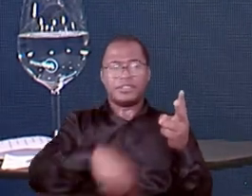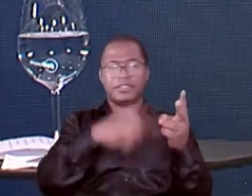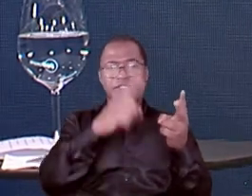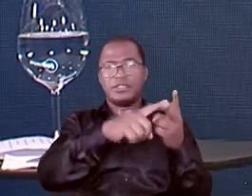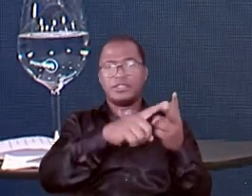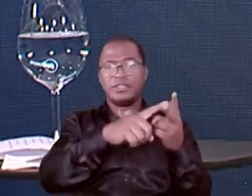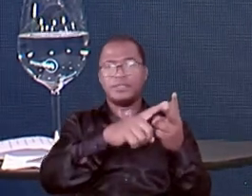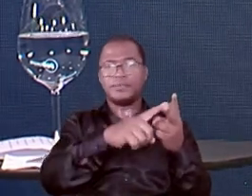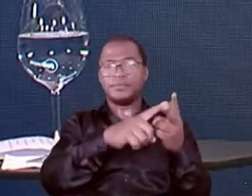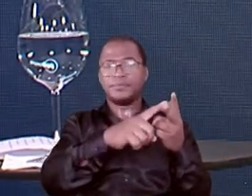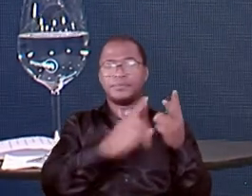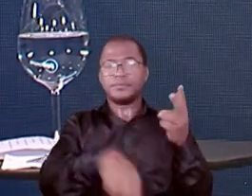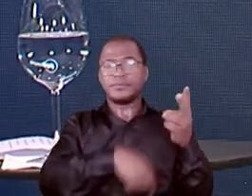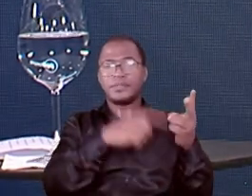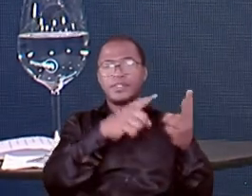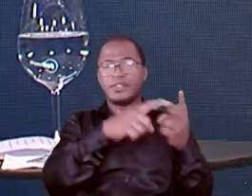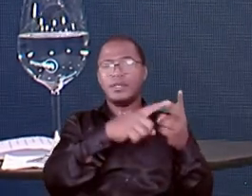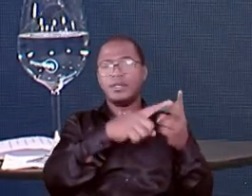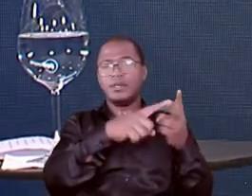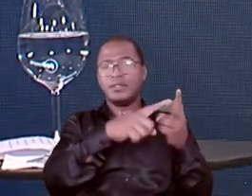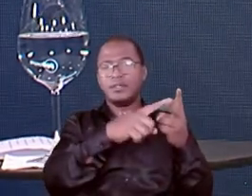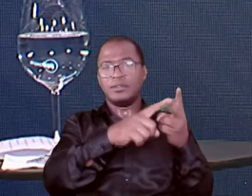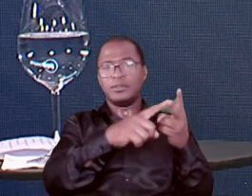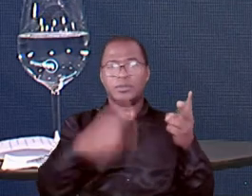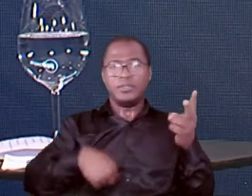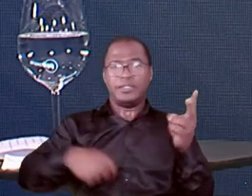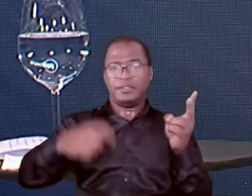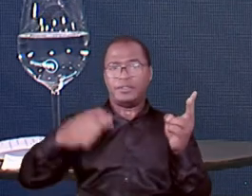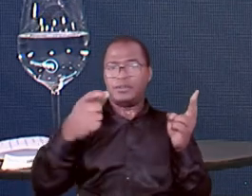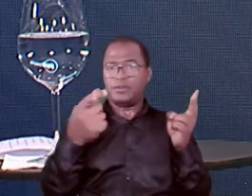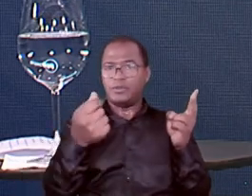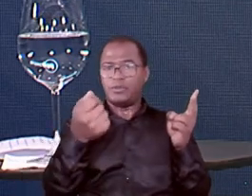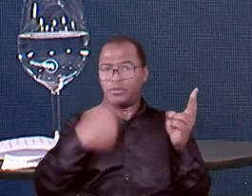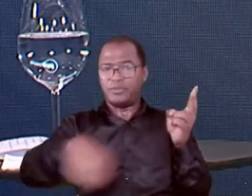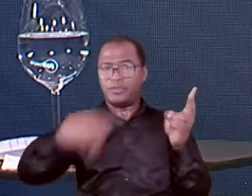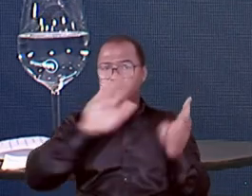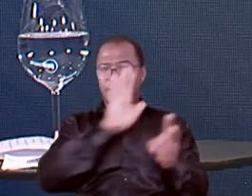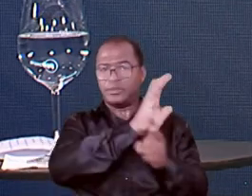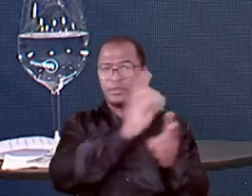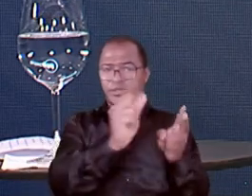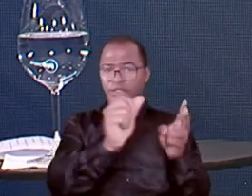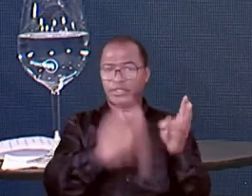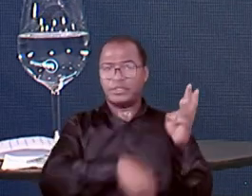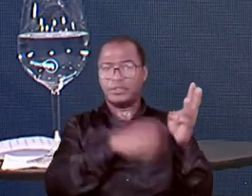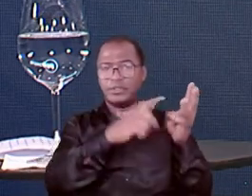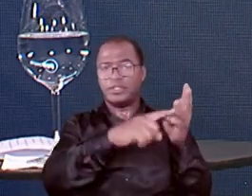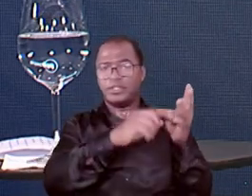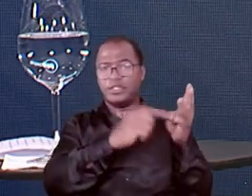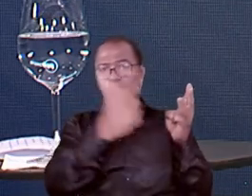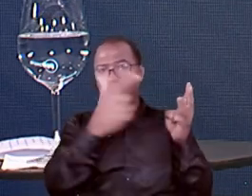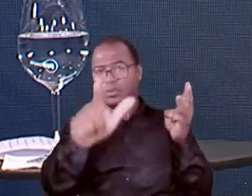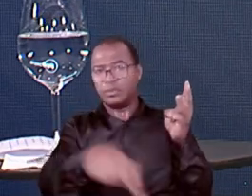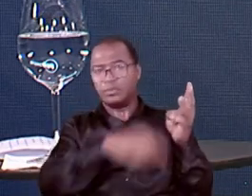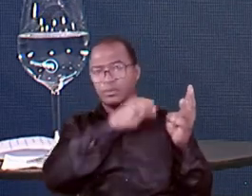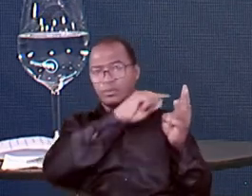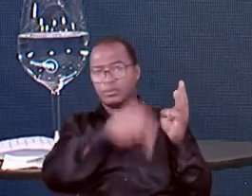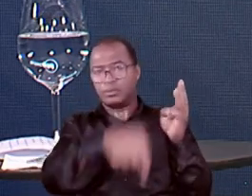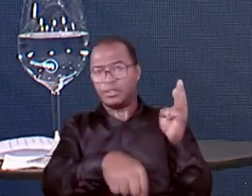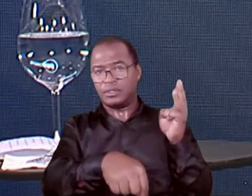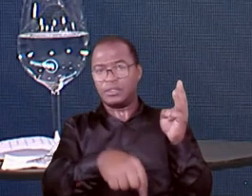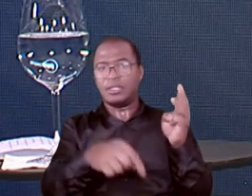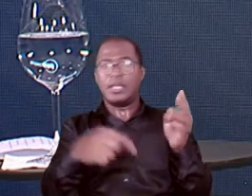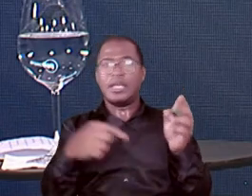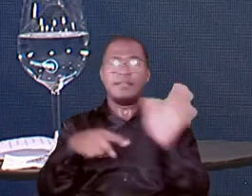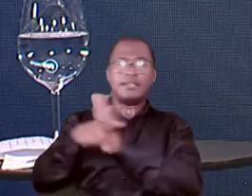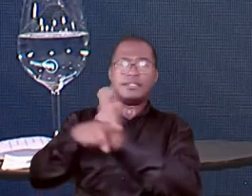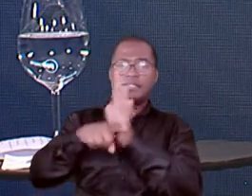Âncora então quando a gente olha por exemplo o supplieting finance e de acordo com o tipo de cliente o financiador